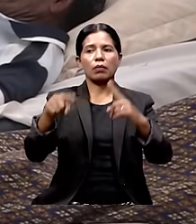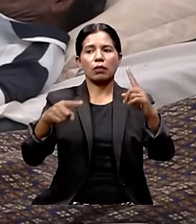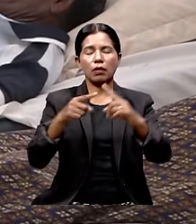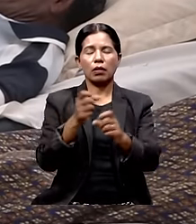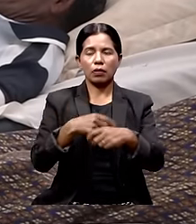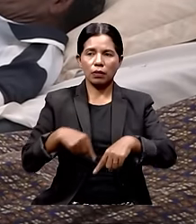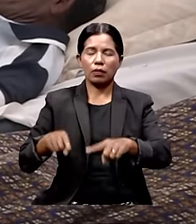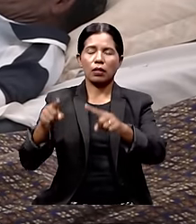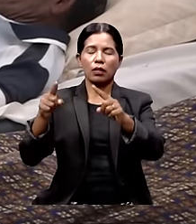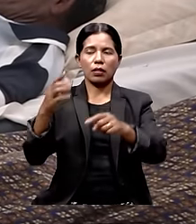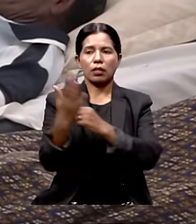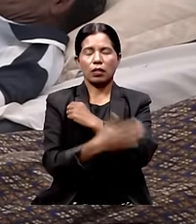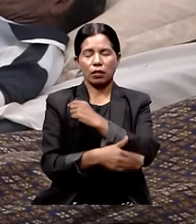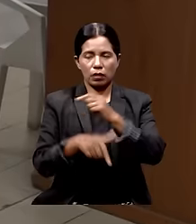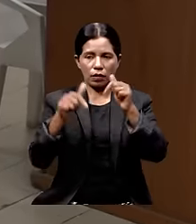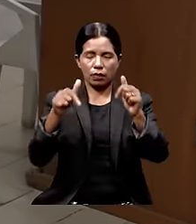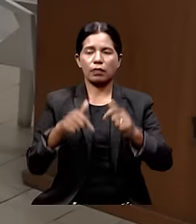halo tratamento e arrailaran.